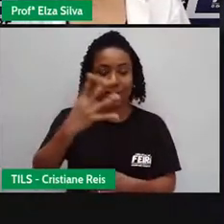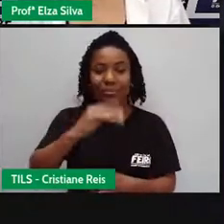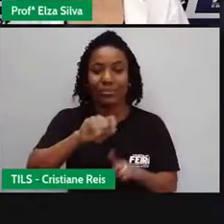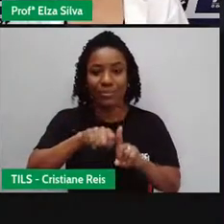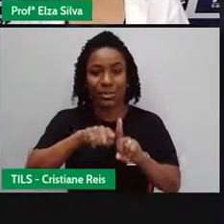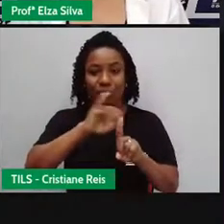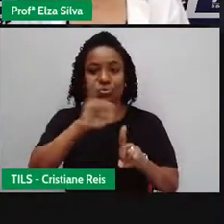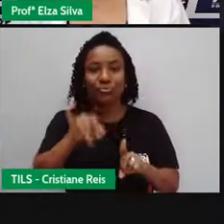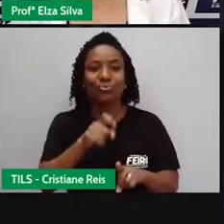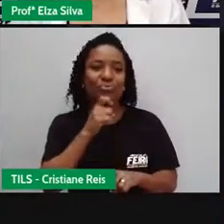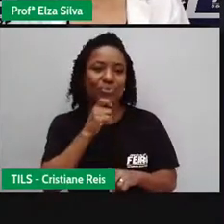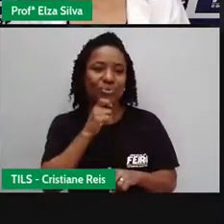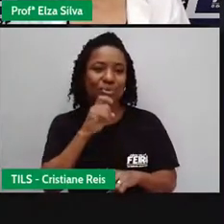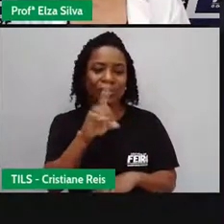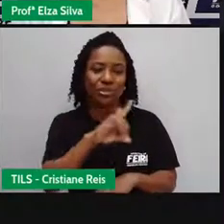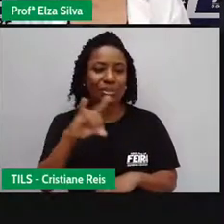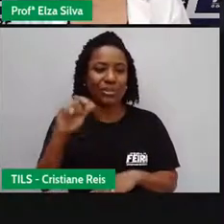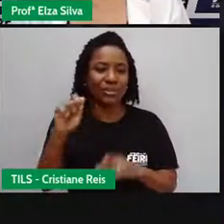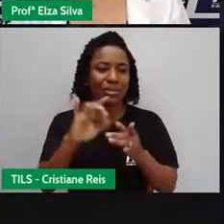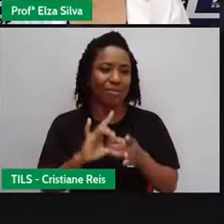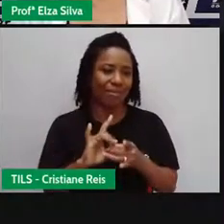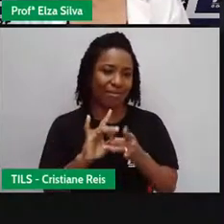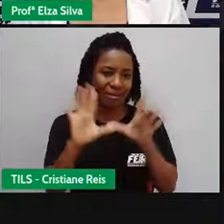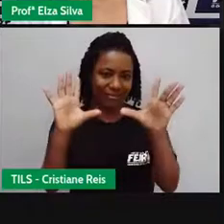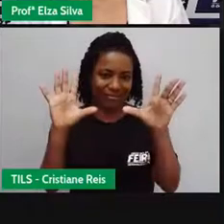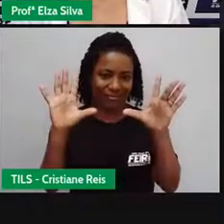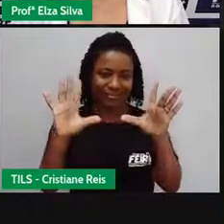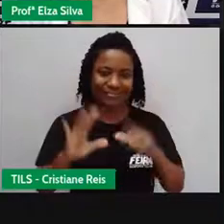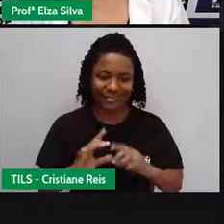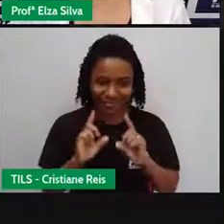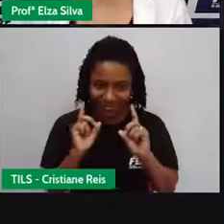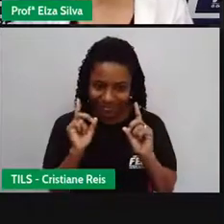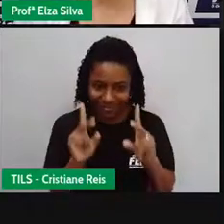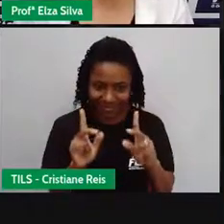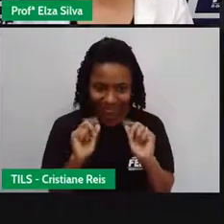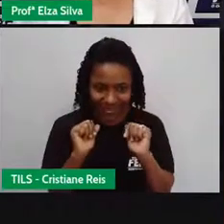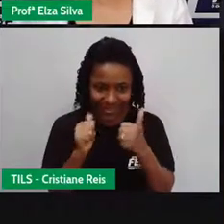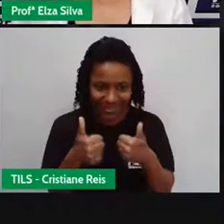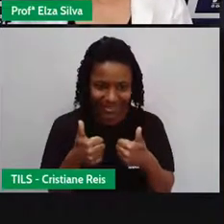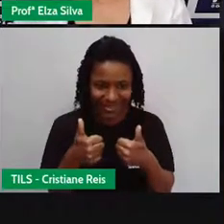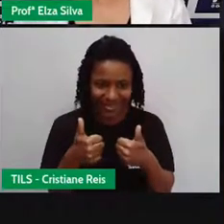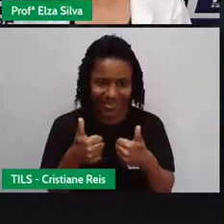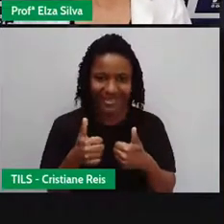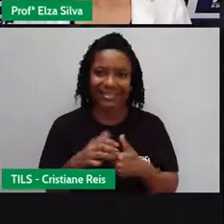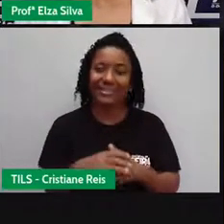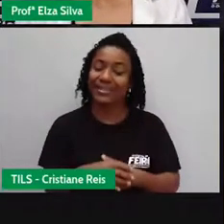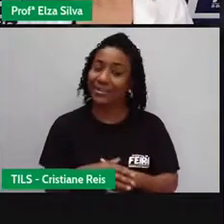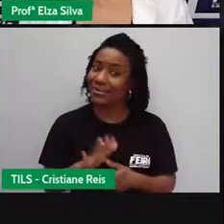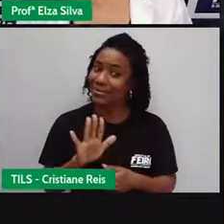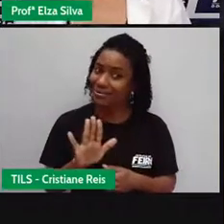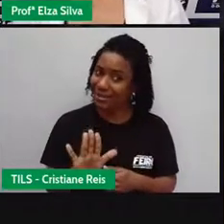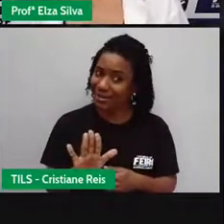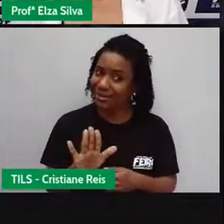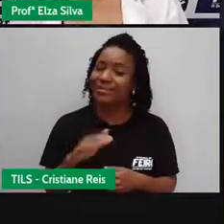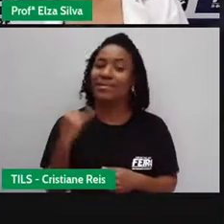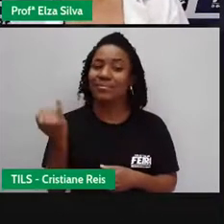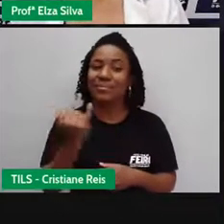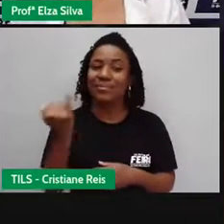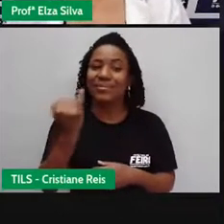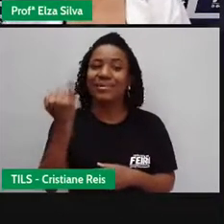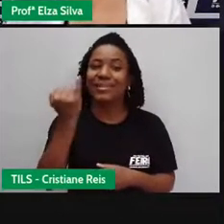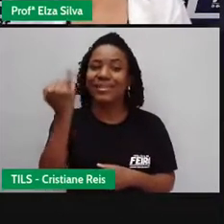dia da independência. Independence Day, ok, students? Mas é importante